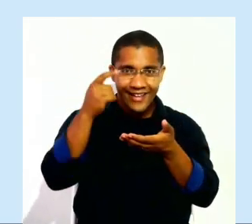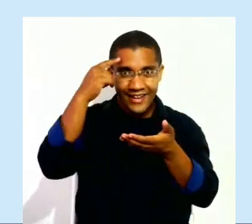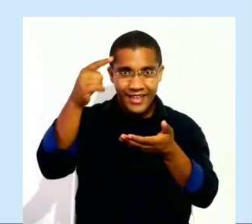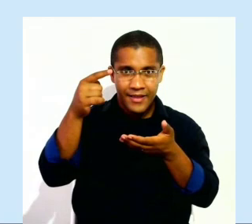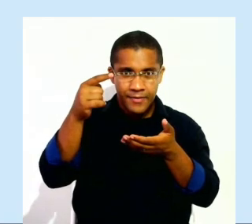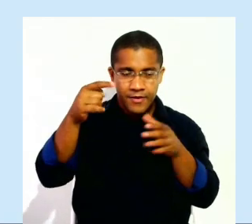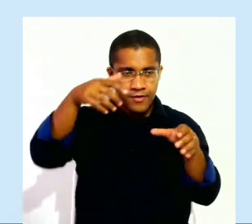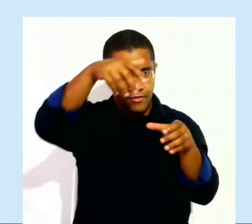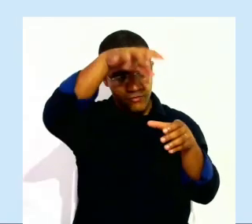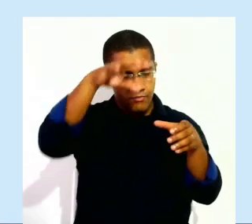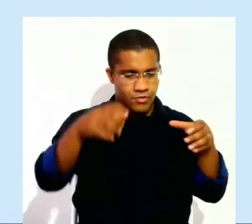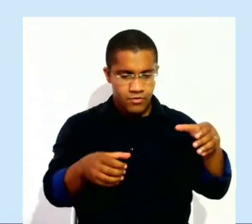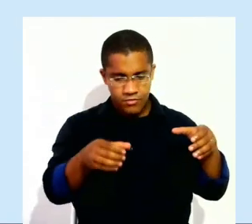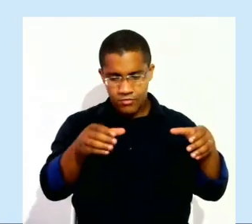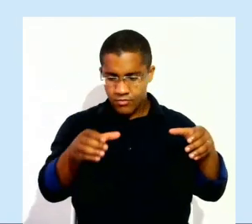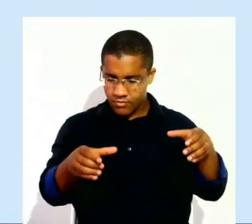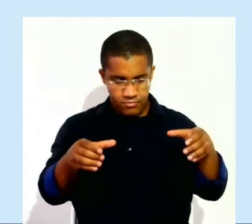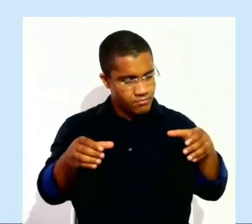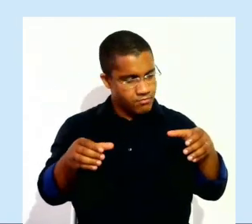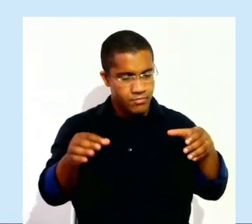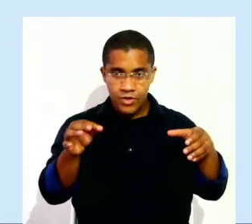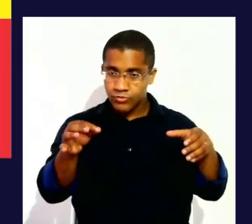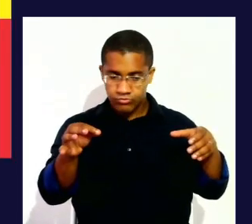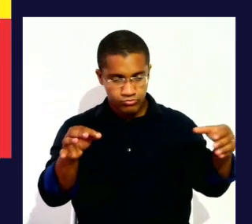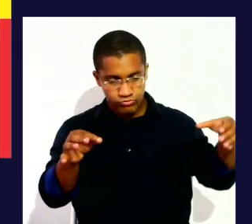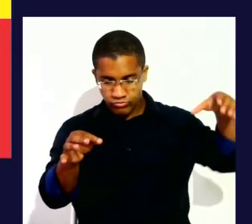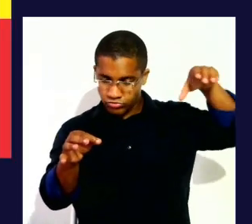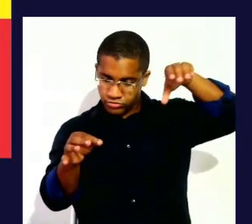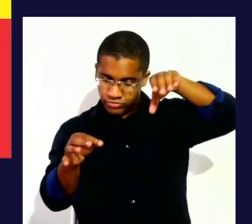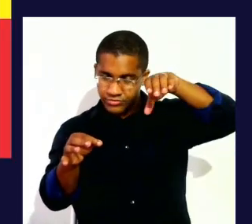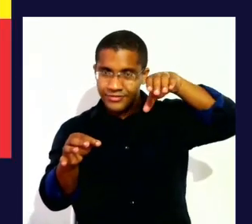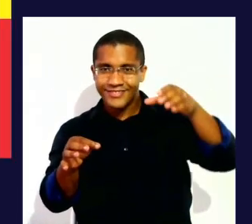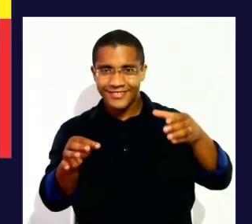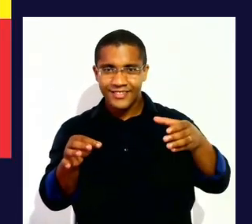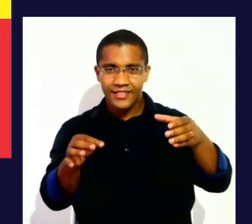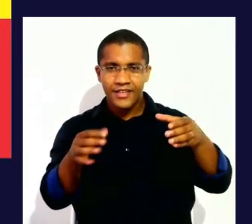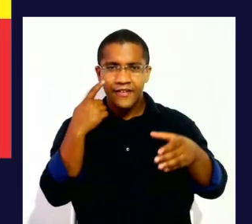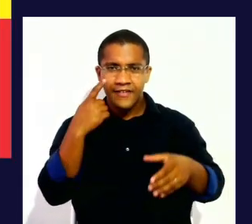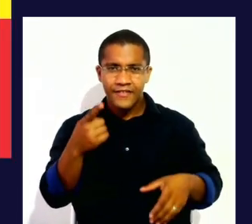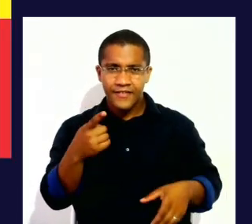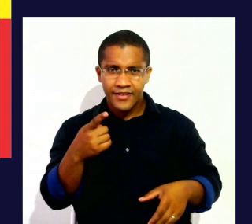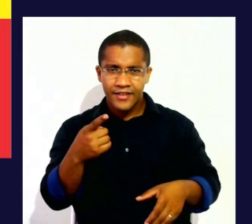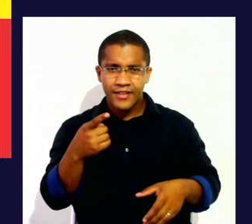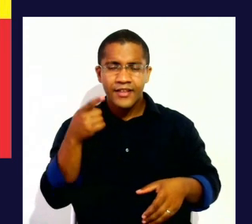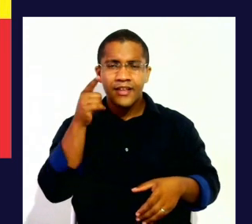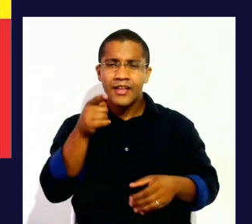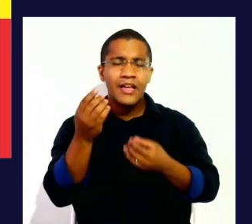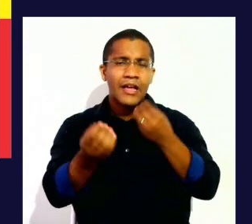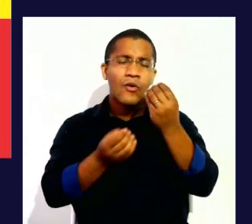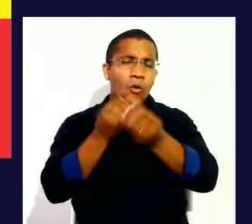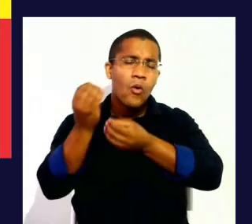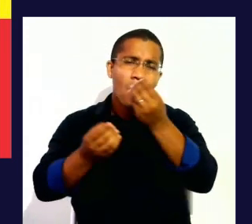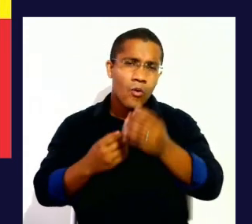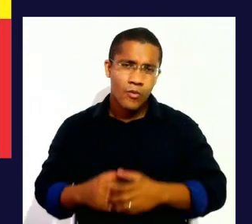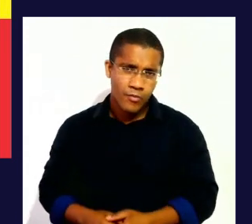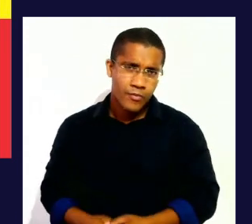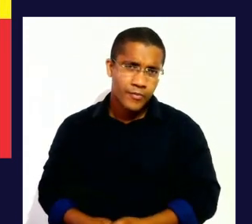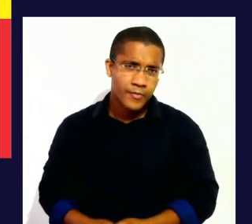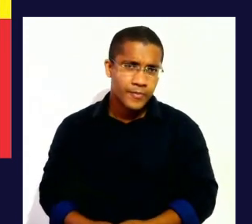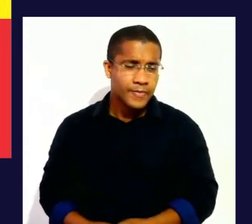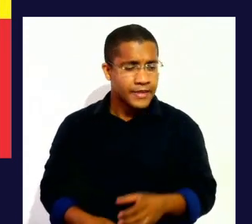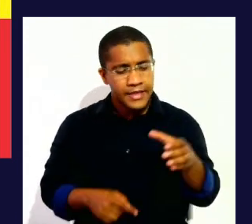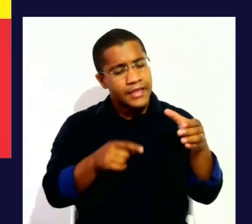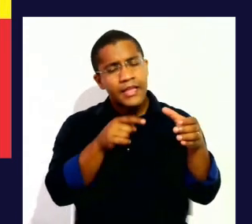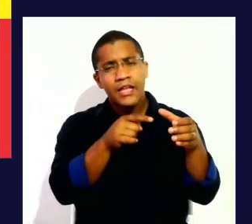café matinal ou de todas as horas, né? E aí, na telinha, a gente vê a funcionalidade